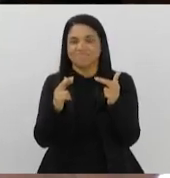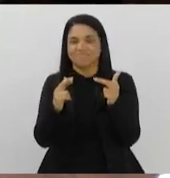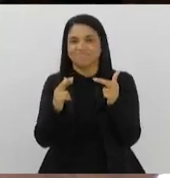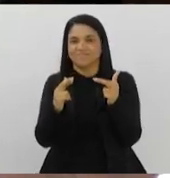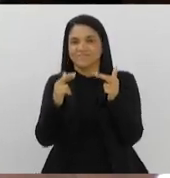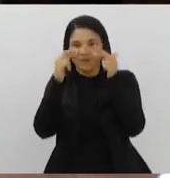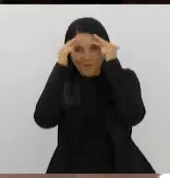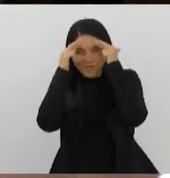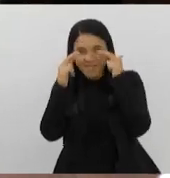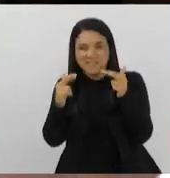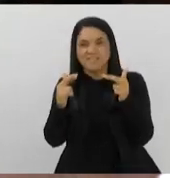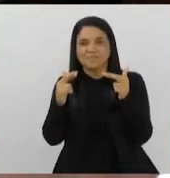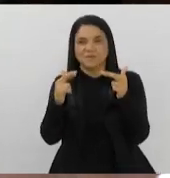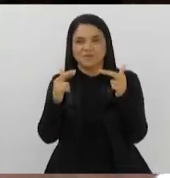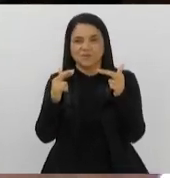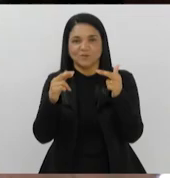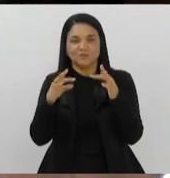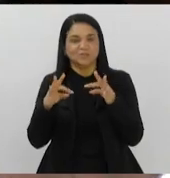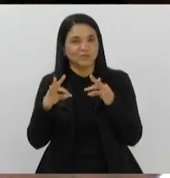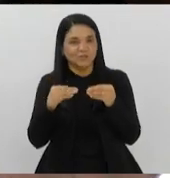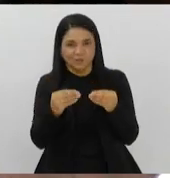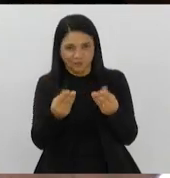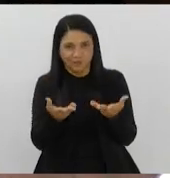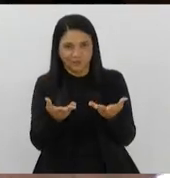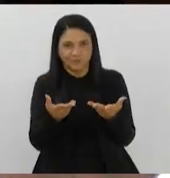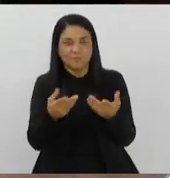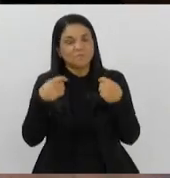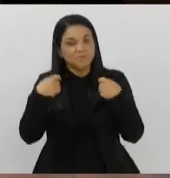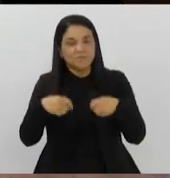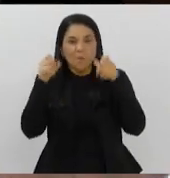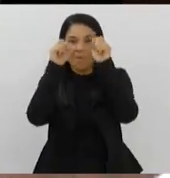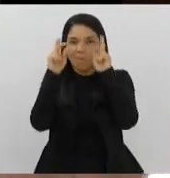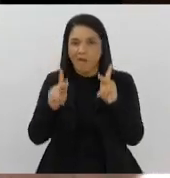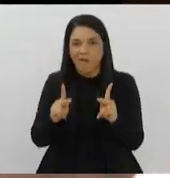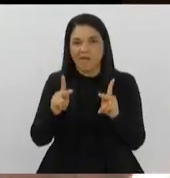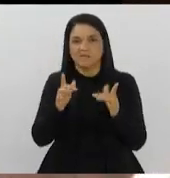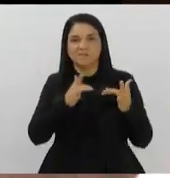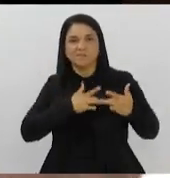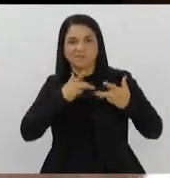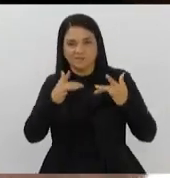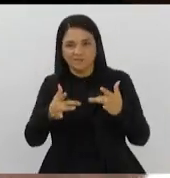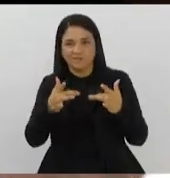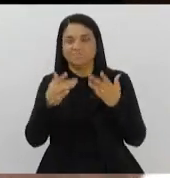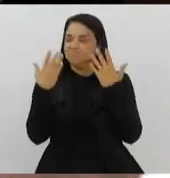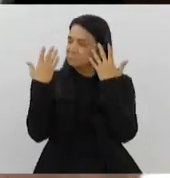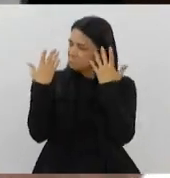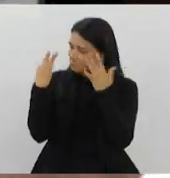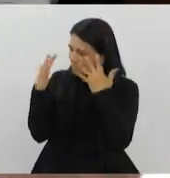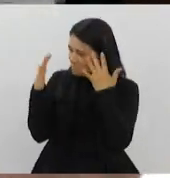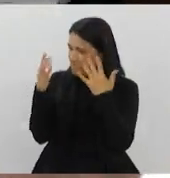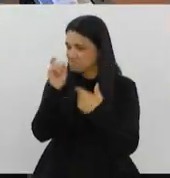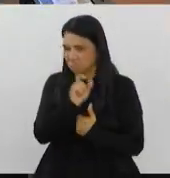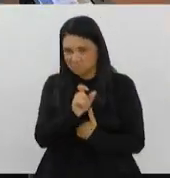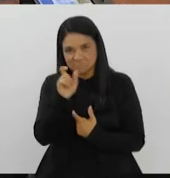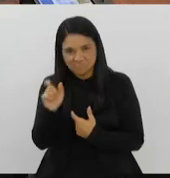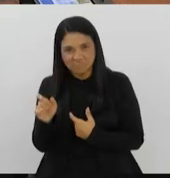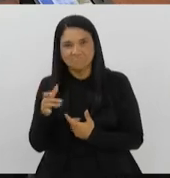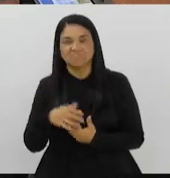mais respeitador de todos. Temos que viver em paz e solidariedade. Parabéns mais uma vez.